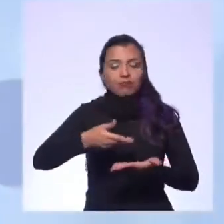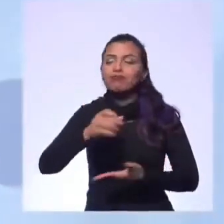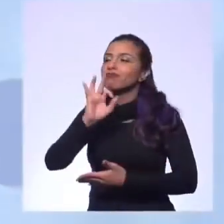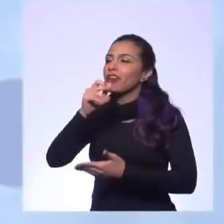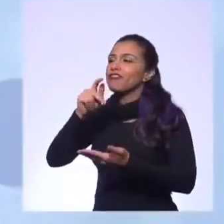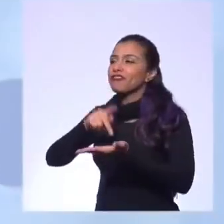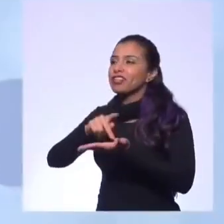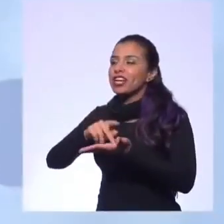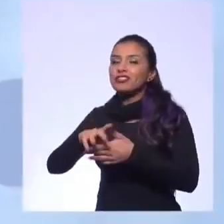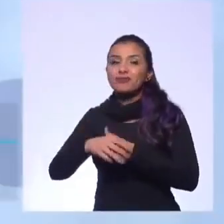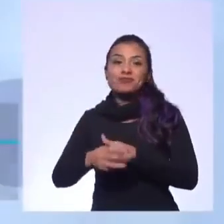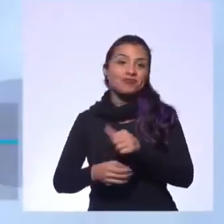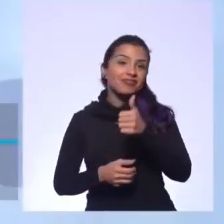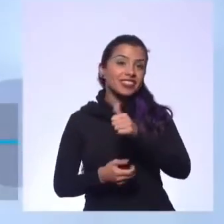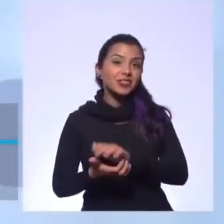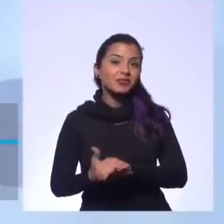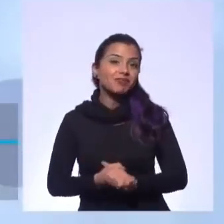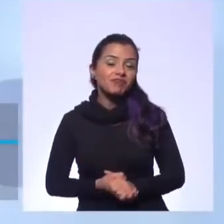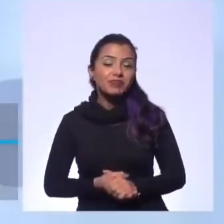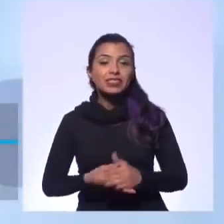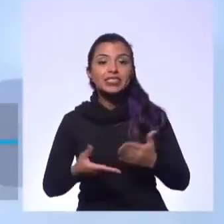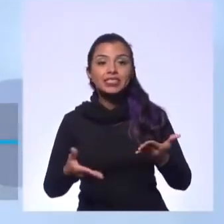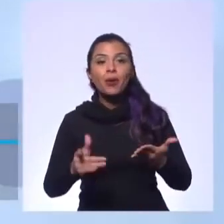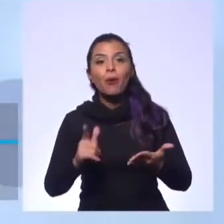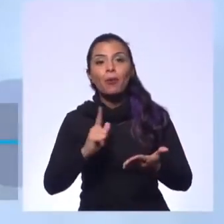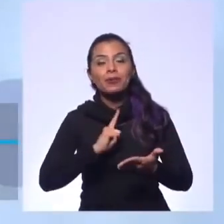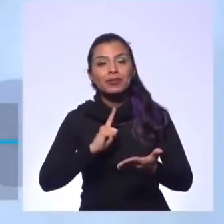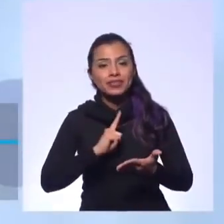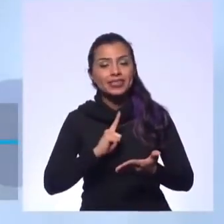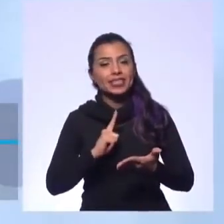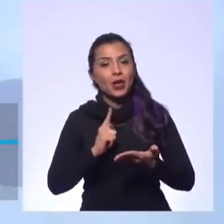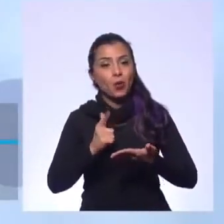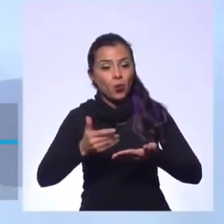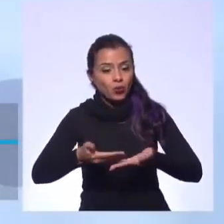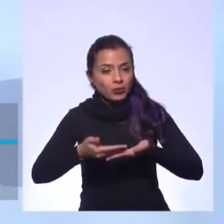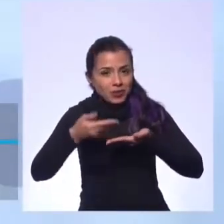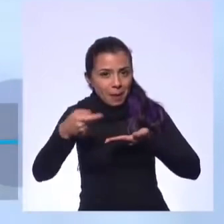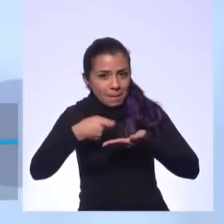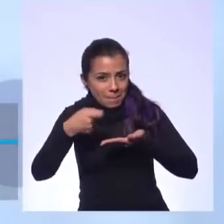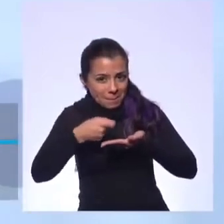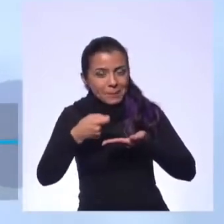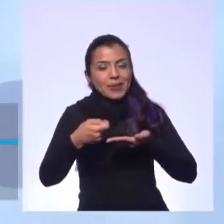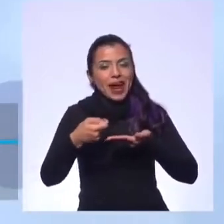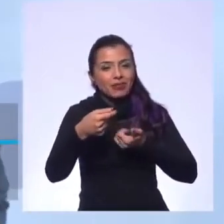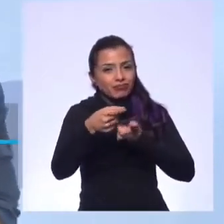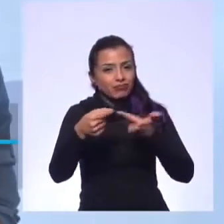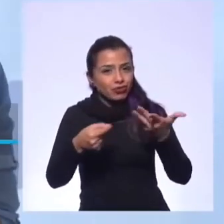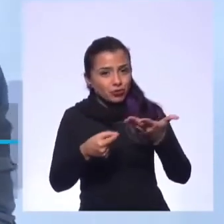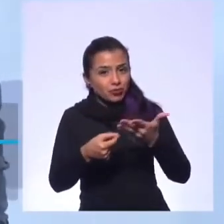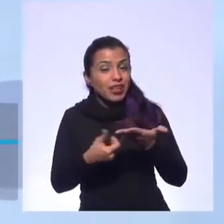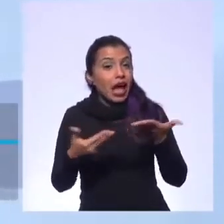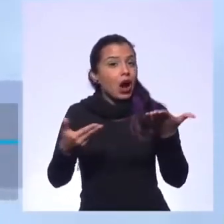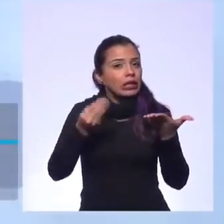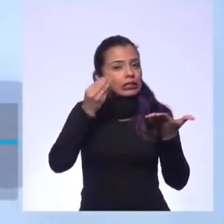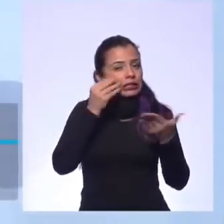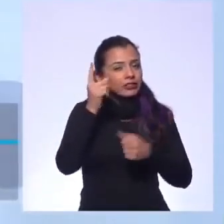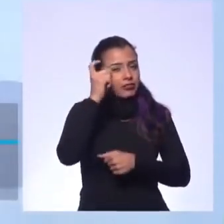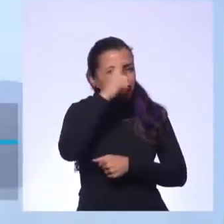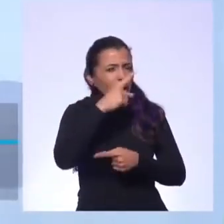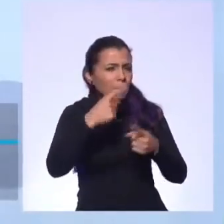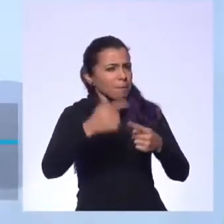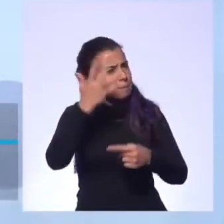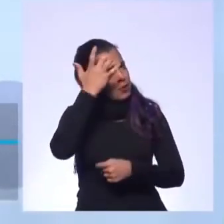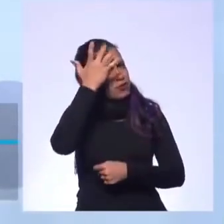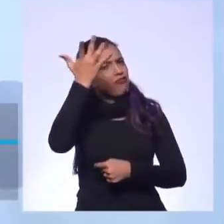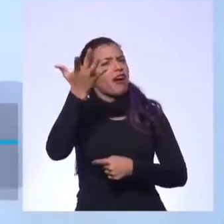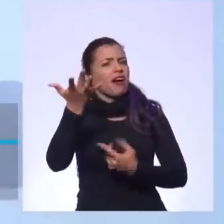Então, certo? Então a gente tem aí, a gente teve aí os pratos, certo? Agora, a gente vai começar a dificultar um pouquinho, porque essas aulas estavam muito fáceis,